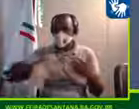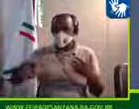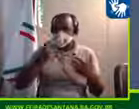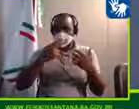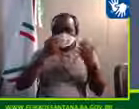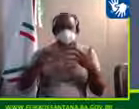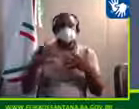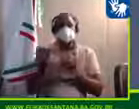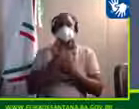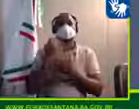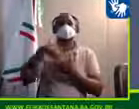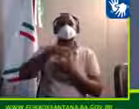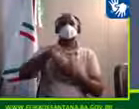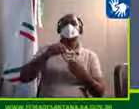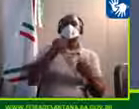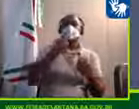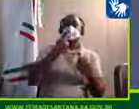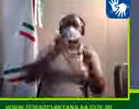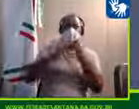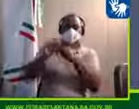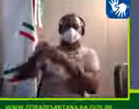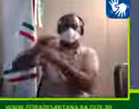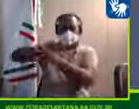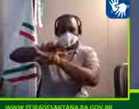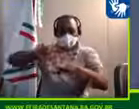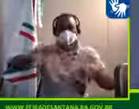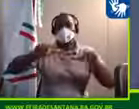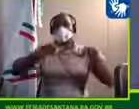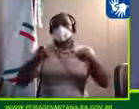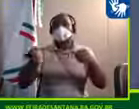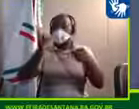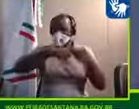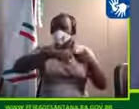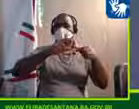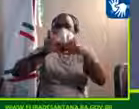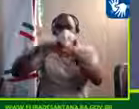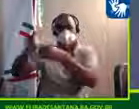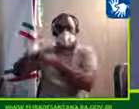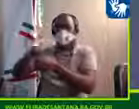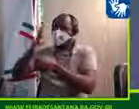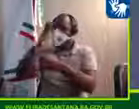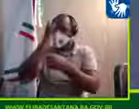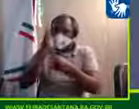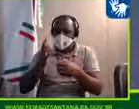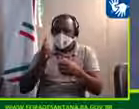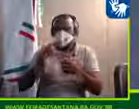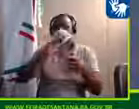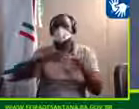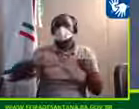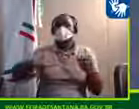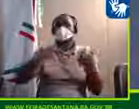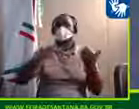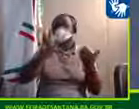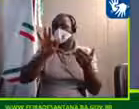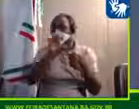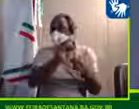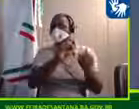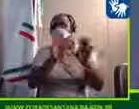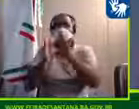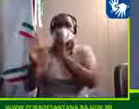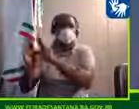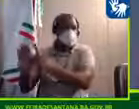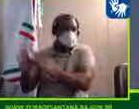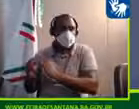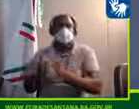de testagens de temperatura, que serão feitas em todas as áreas, porque voltam a funcionar, inclusive a partir de amanhã, os shoppings de Feira de